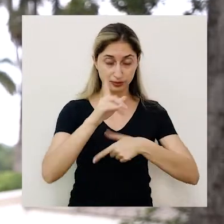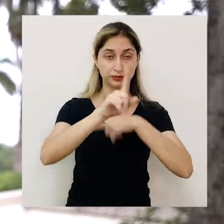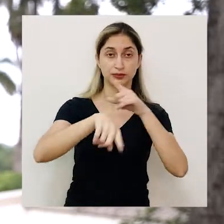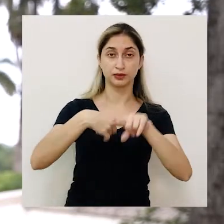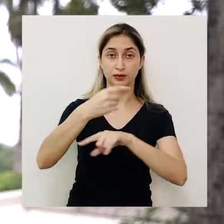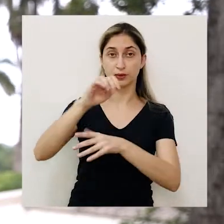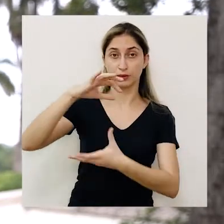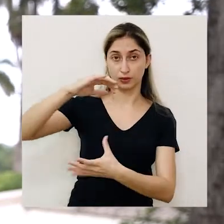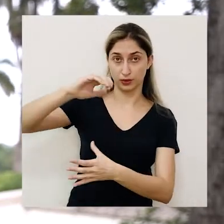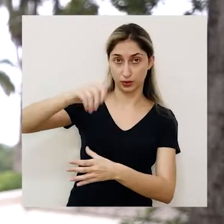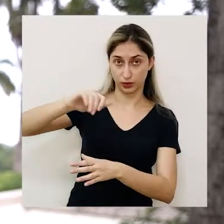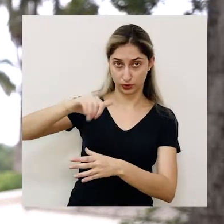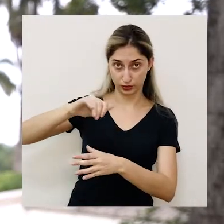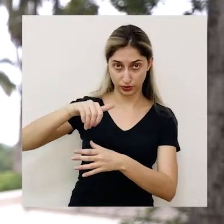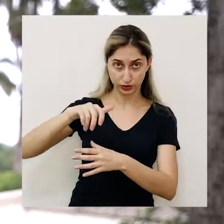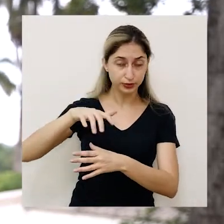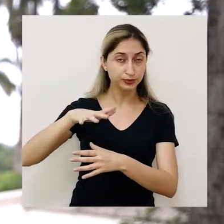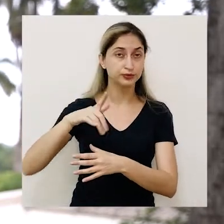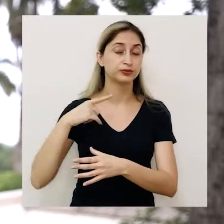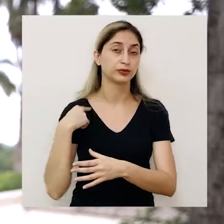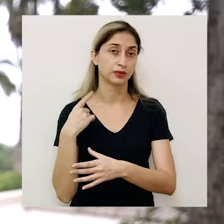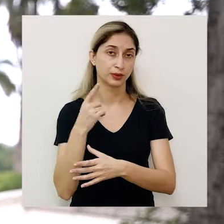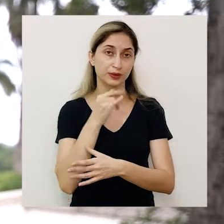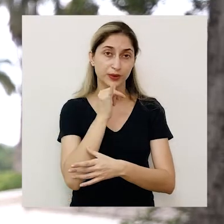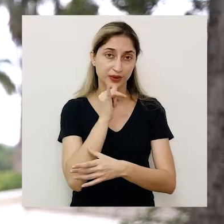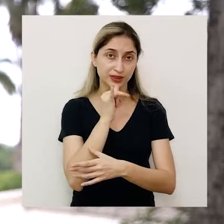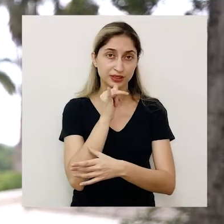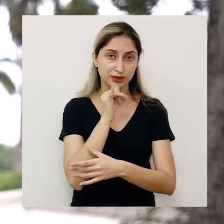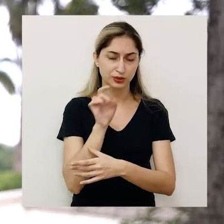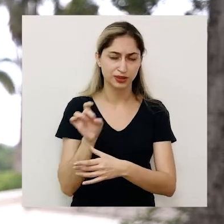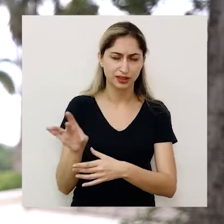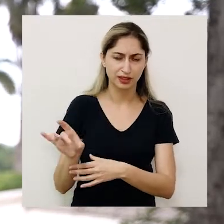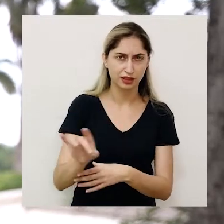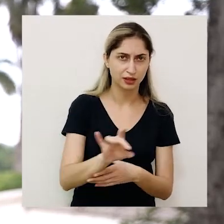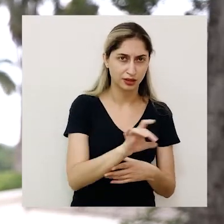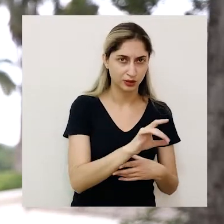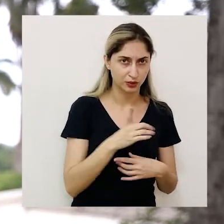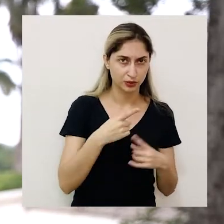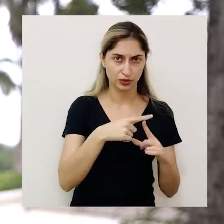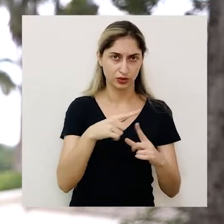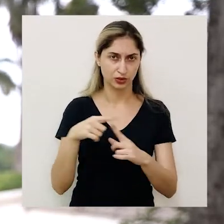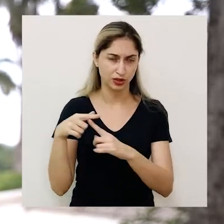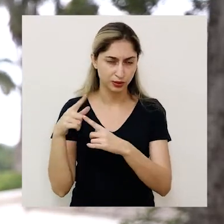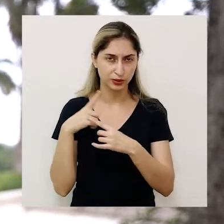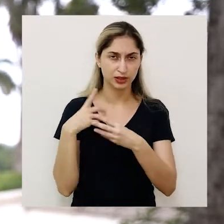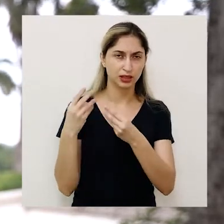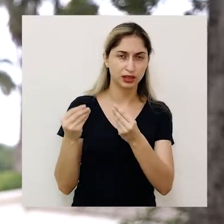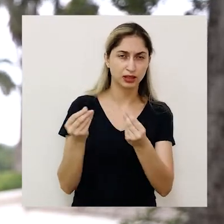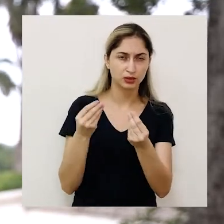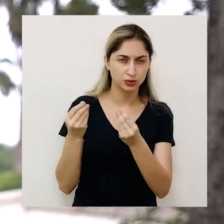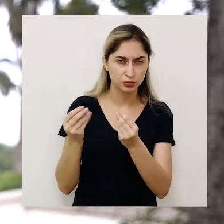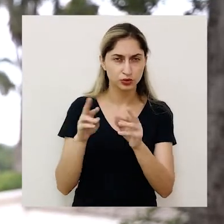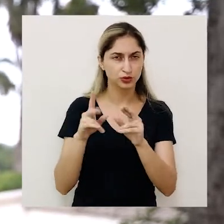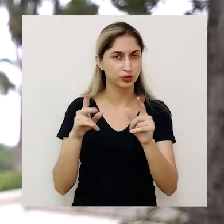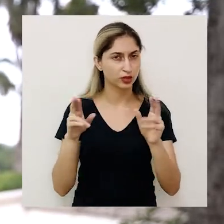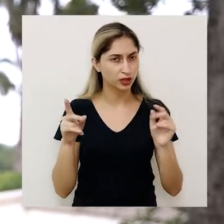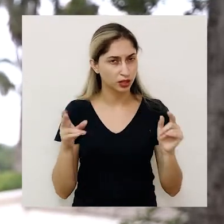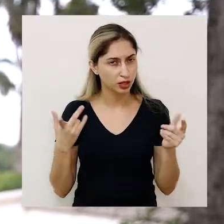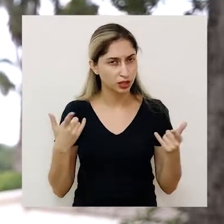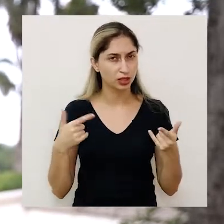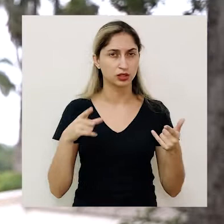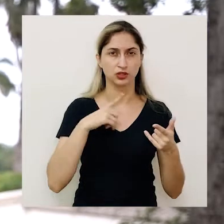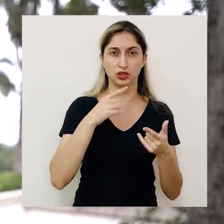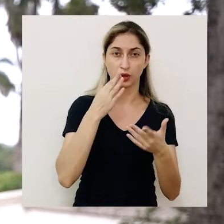ervas dentro do pote. E eu acho que é interessante a gente começar a perceber que cada planta, cada tipo de planta vai ter uma textura e vai